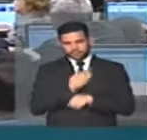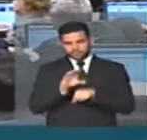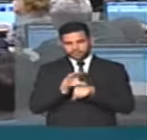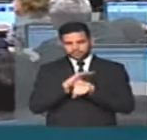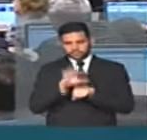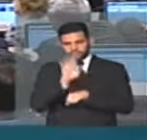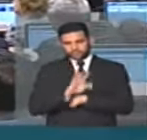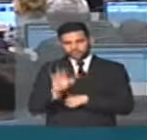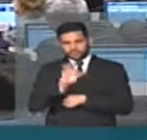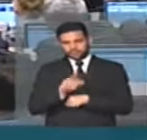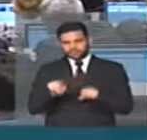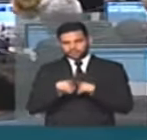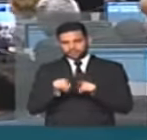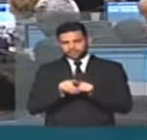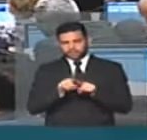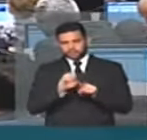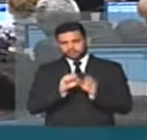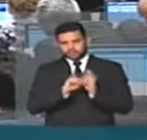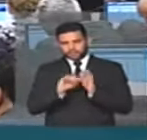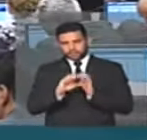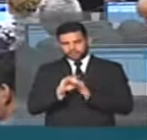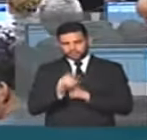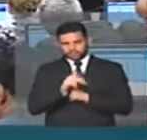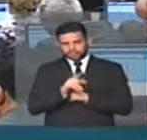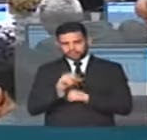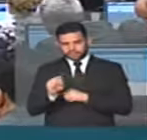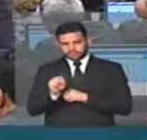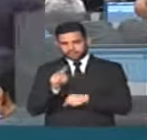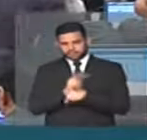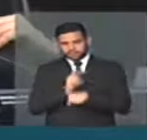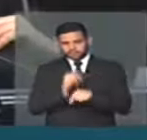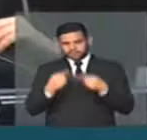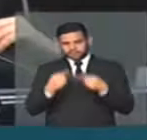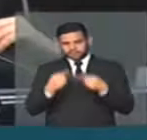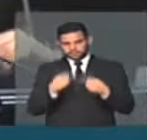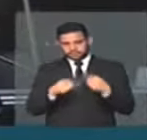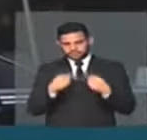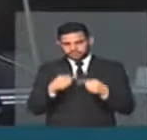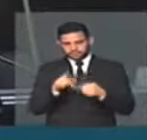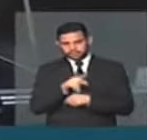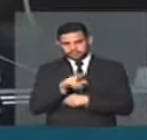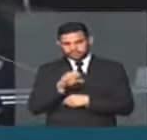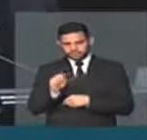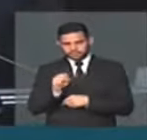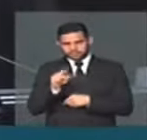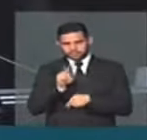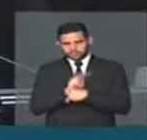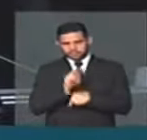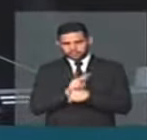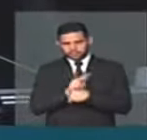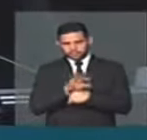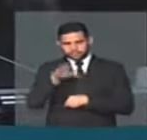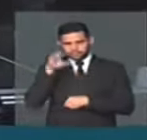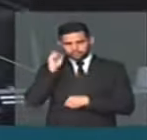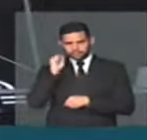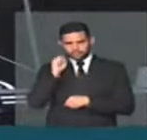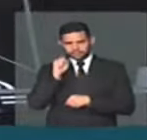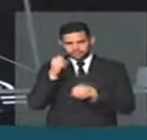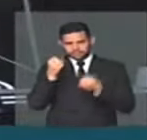nossa Constituição Federal e também no ECA. O PPS defende o debate. O PPS defende